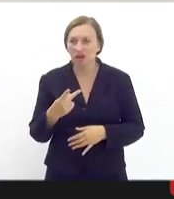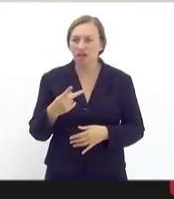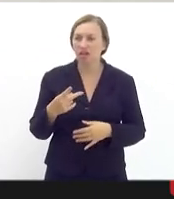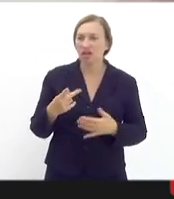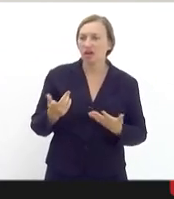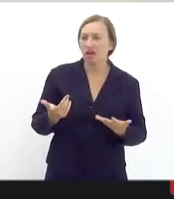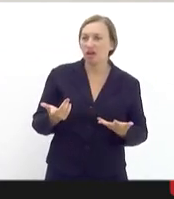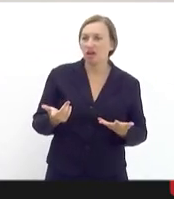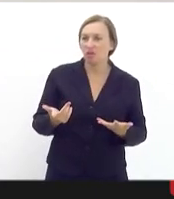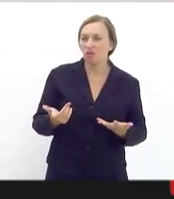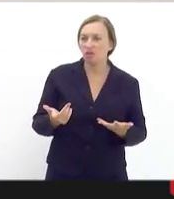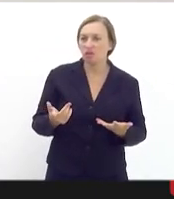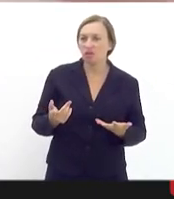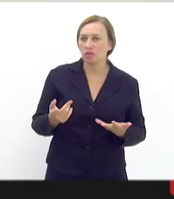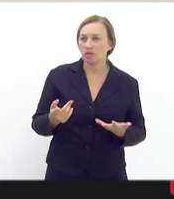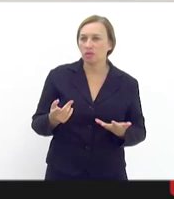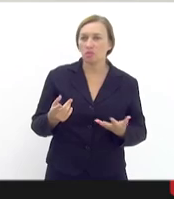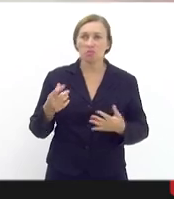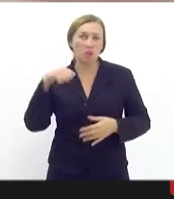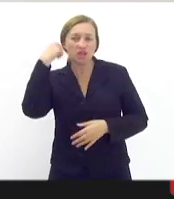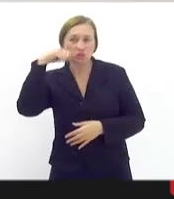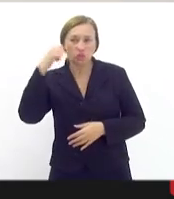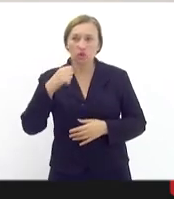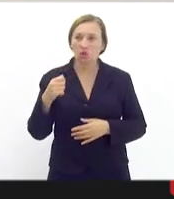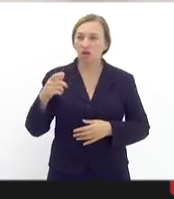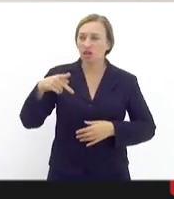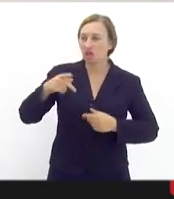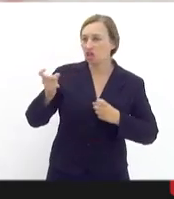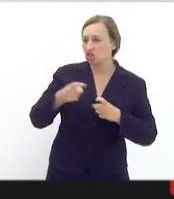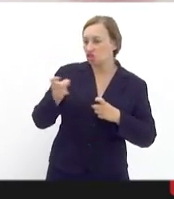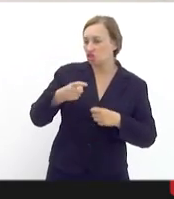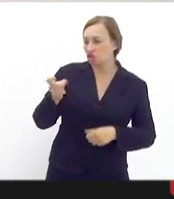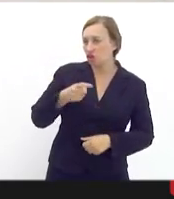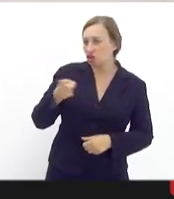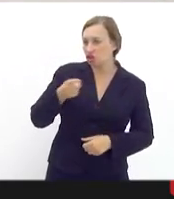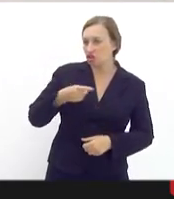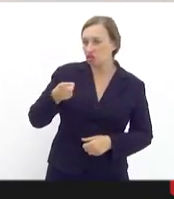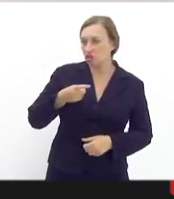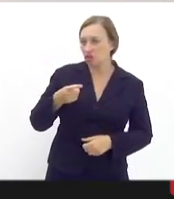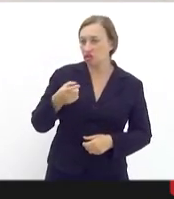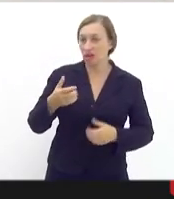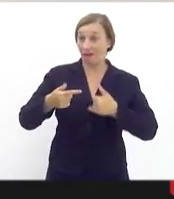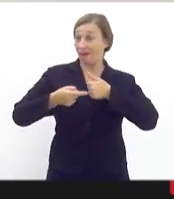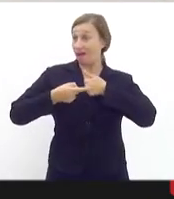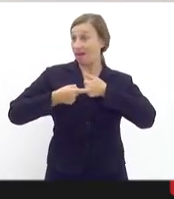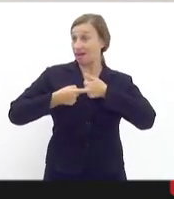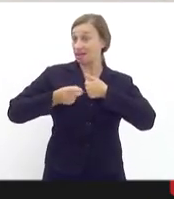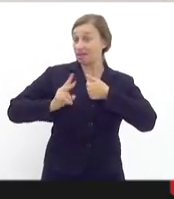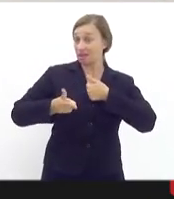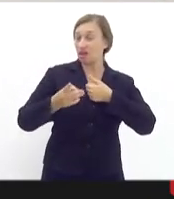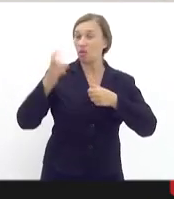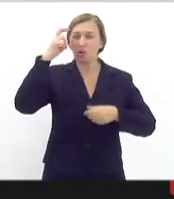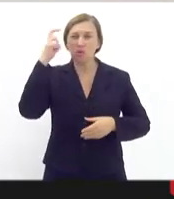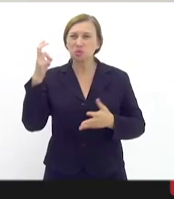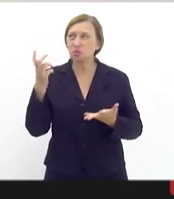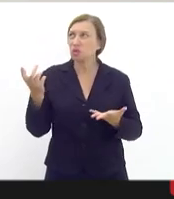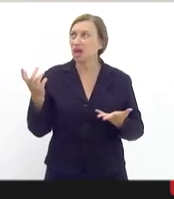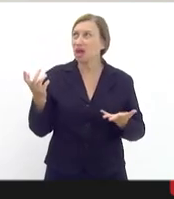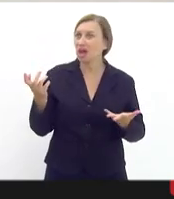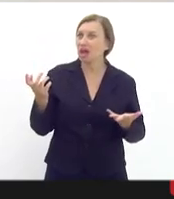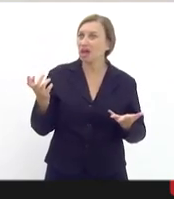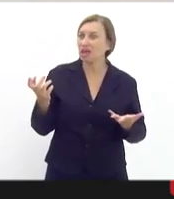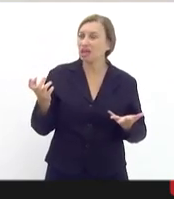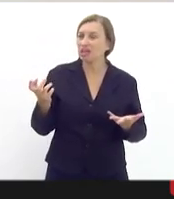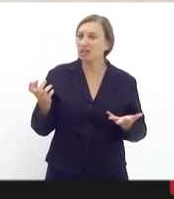né, você, um ator, sei lá, o TikTok, todo mundo vai todo mundo para aquilo, porque é lá que você tem like. Então, é isso, trazer uma cultura que